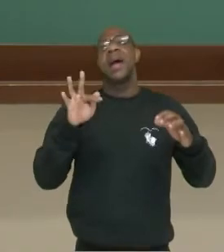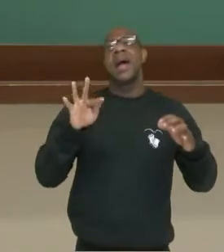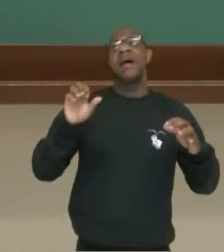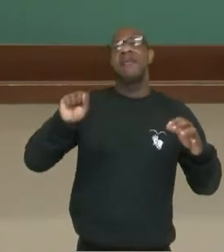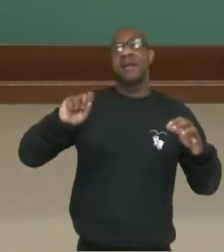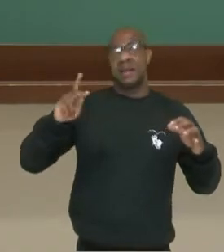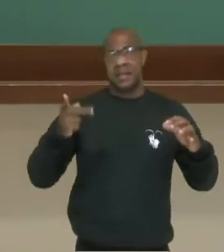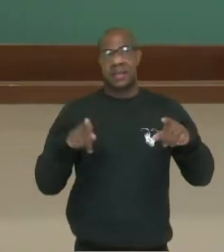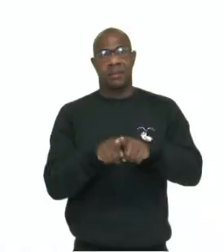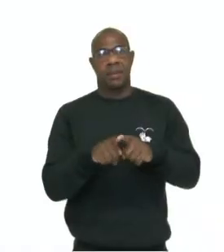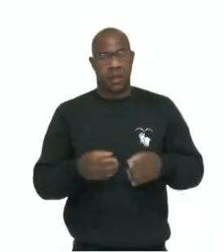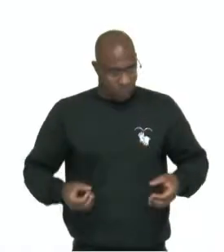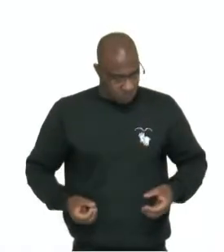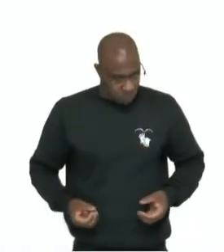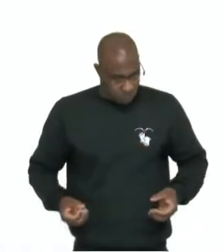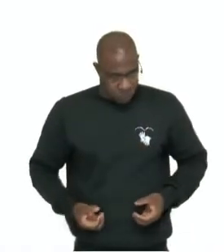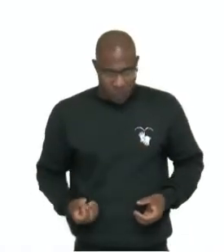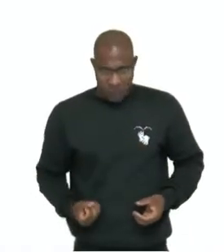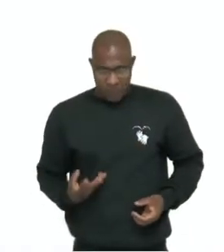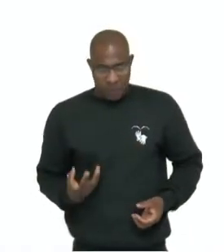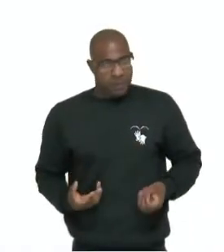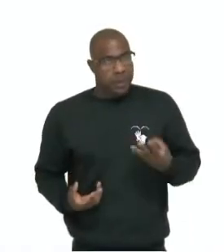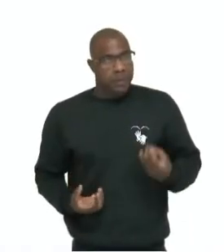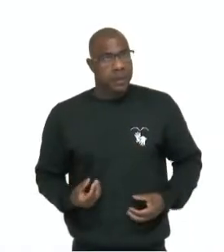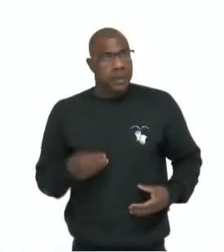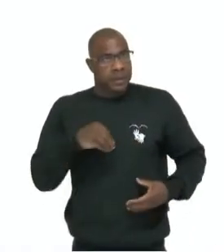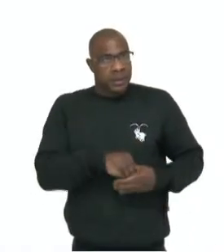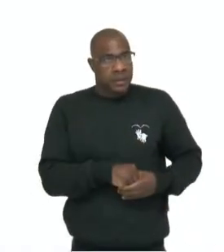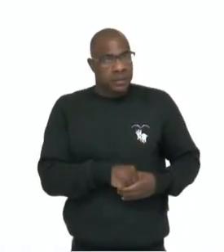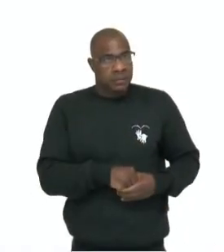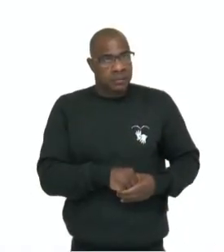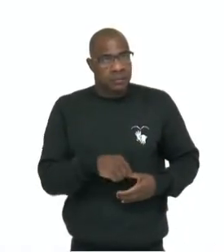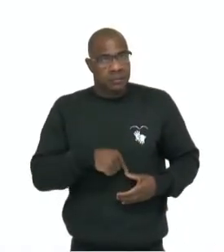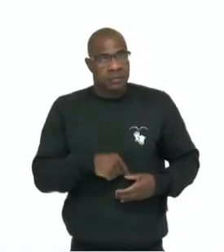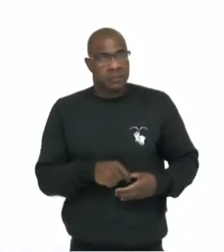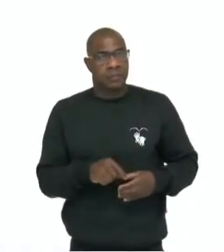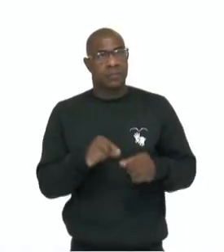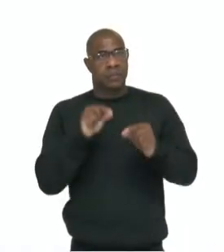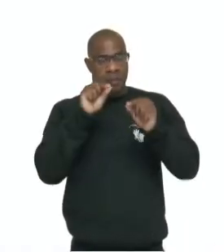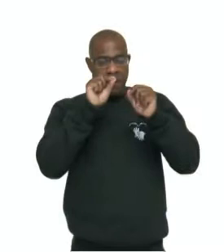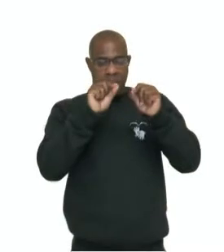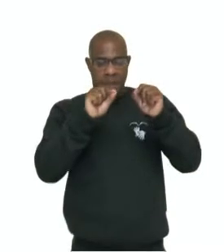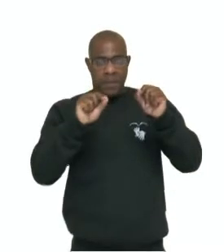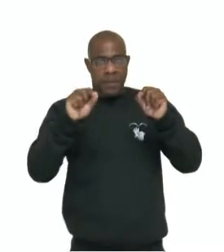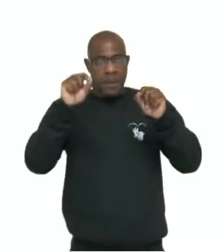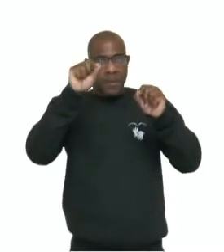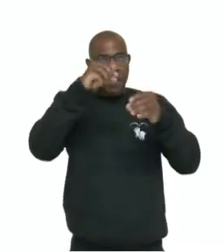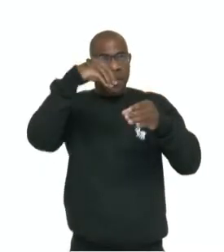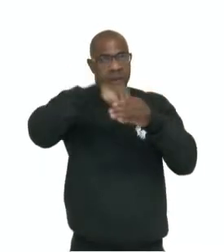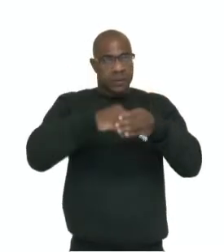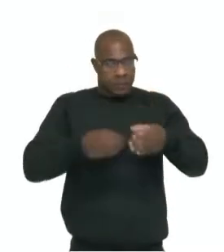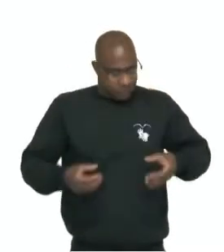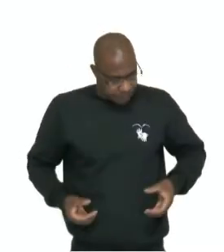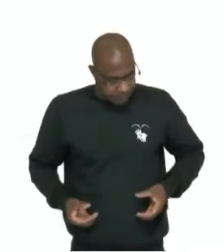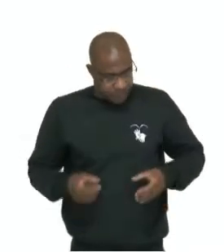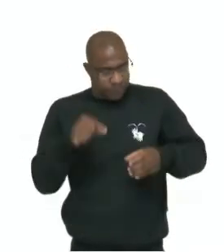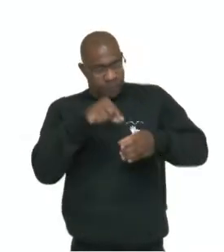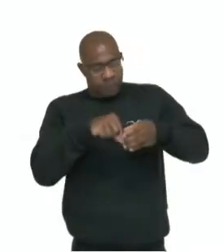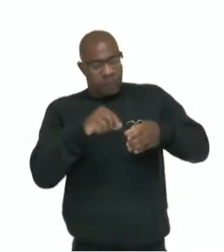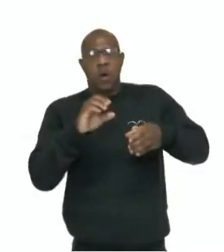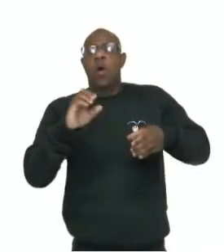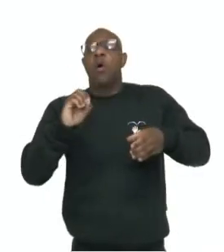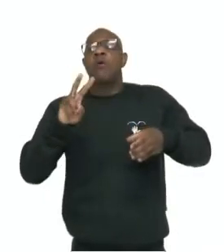ovário. O FSH ele vai amadurecer esse folículo, esses pontinhos que estão aqui dentro do ovário.